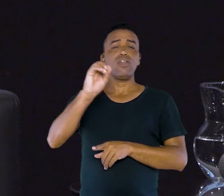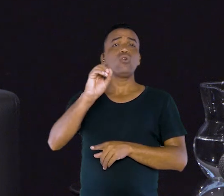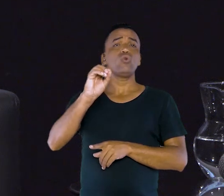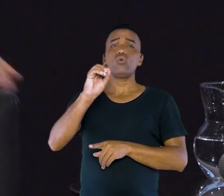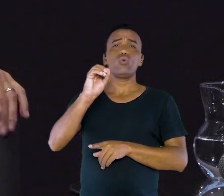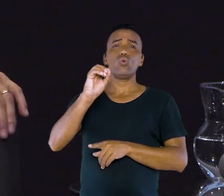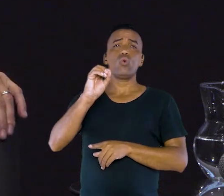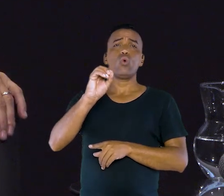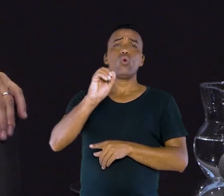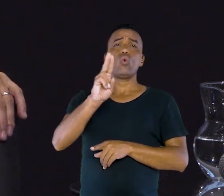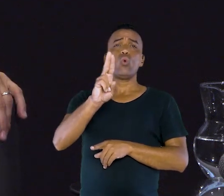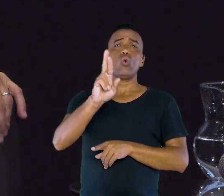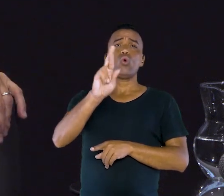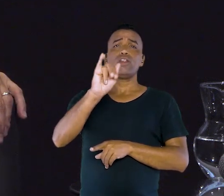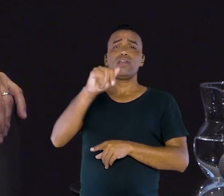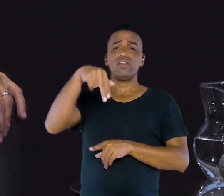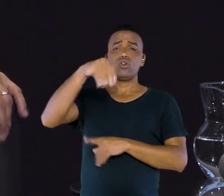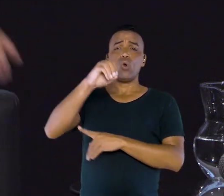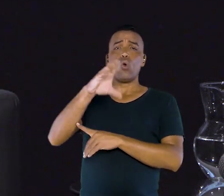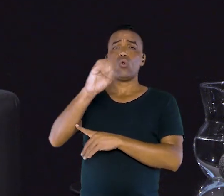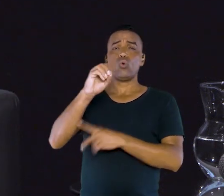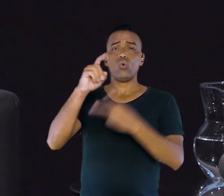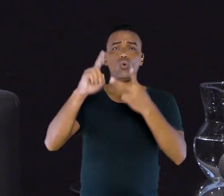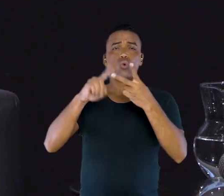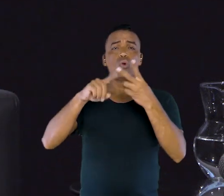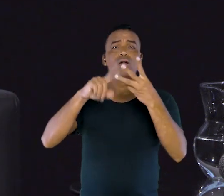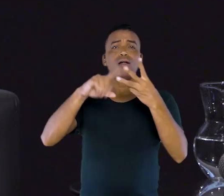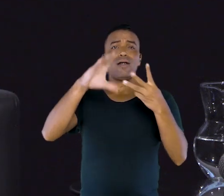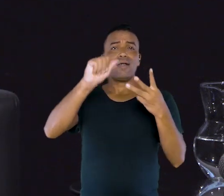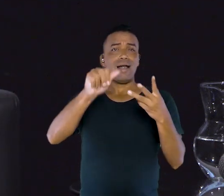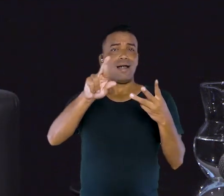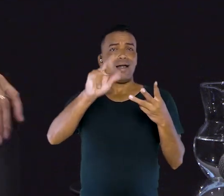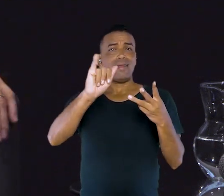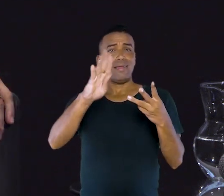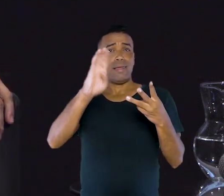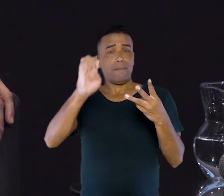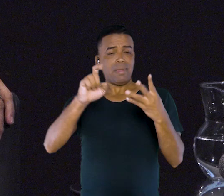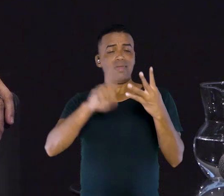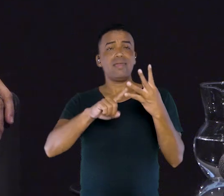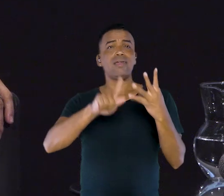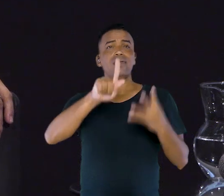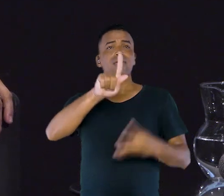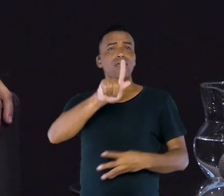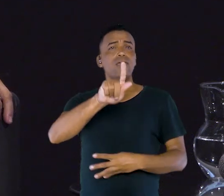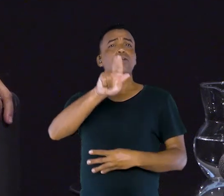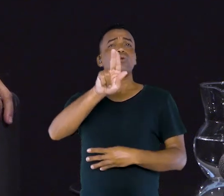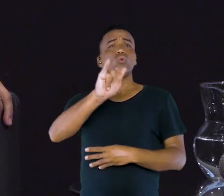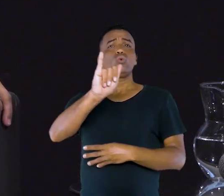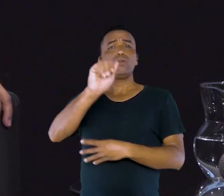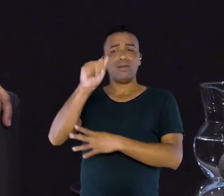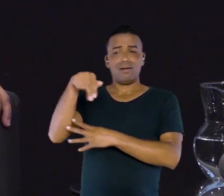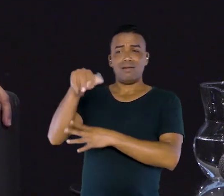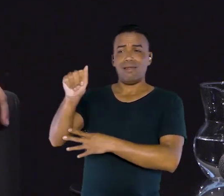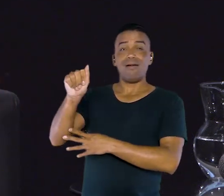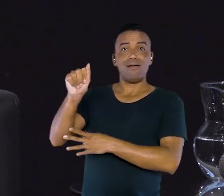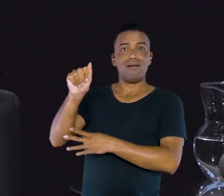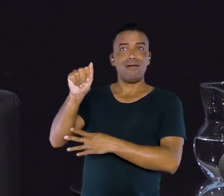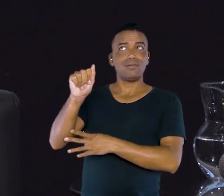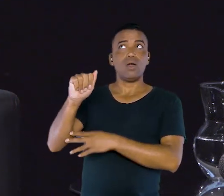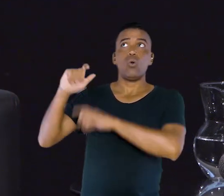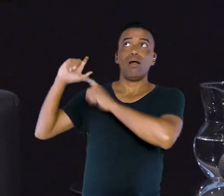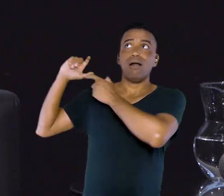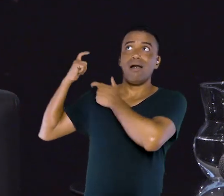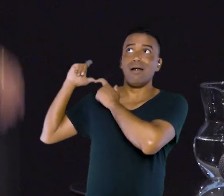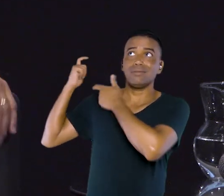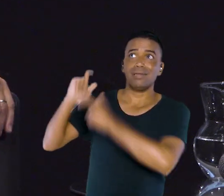nas Ilhas do Caribe, encontra também na região das Guianas, e a gente acha que quem fez essas gravuras eram